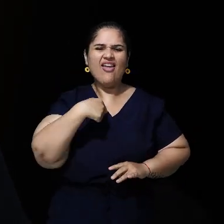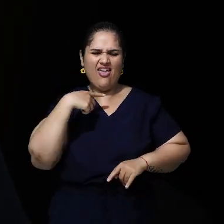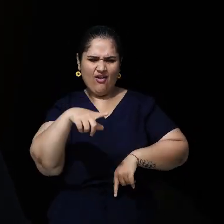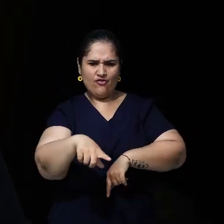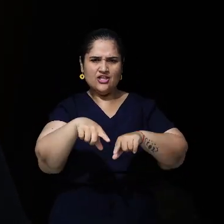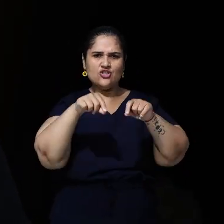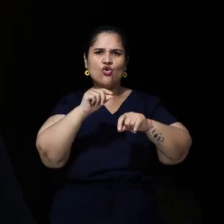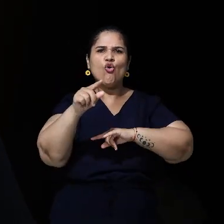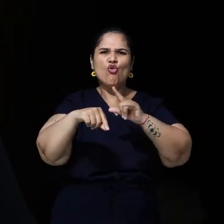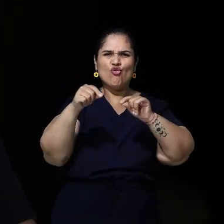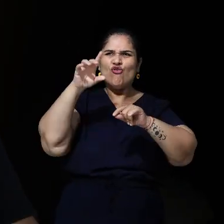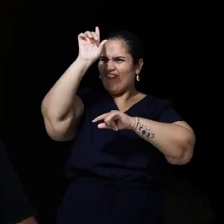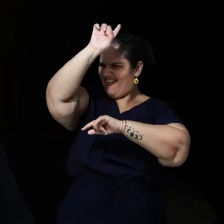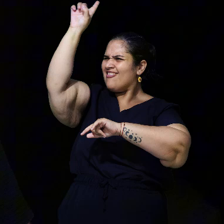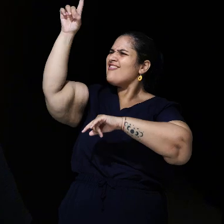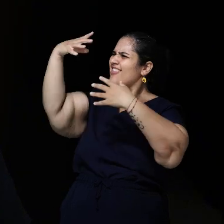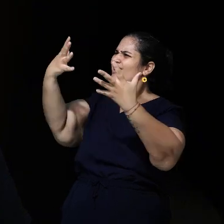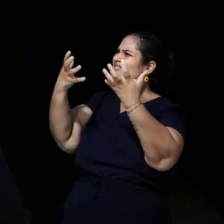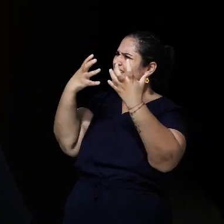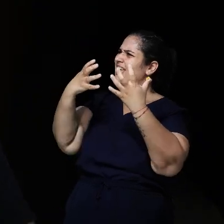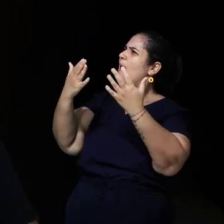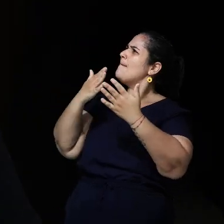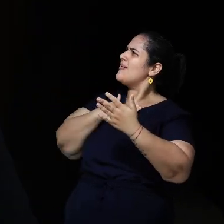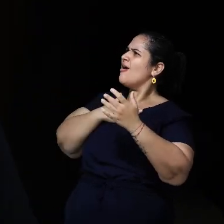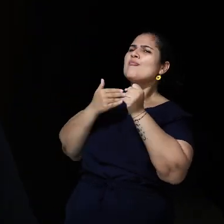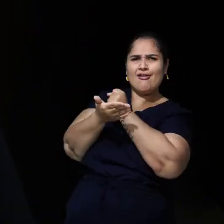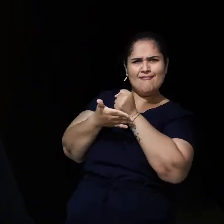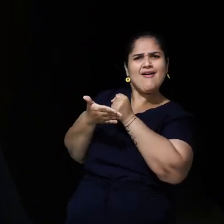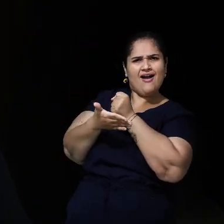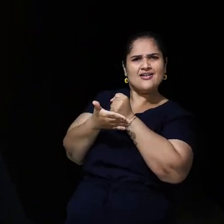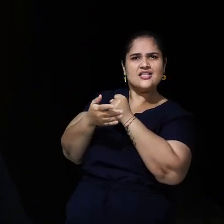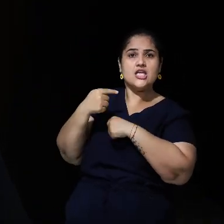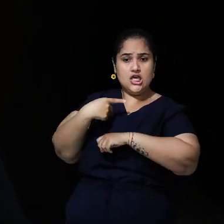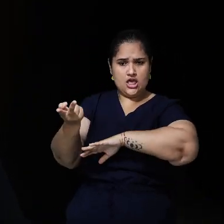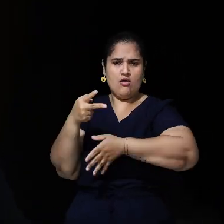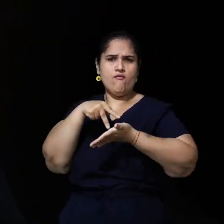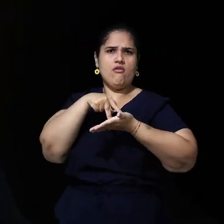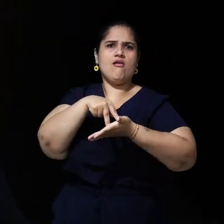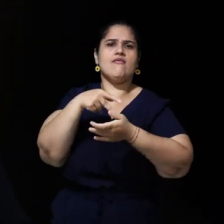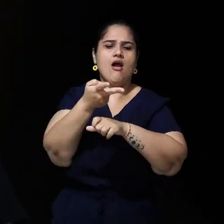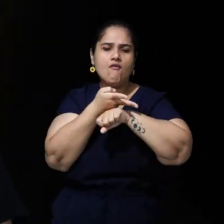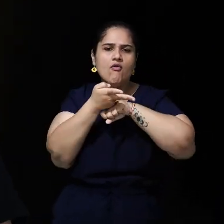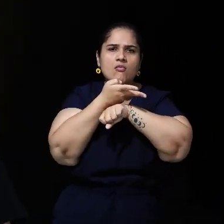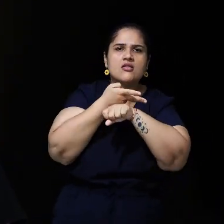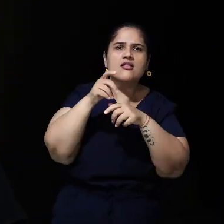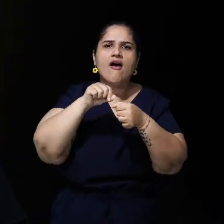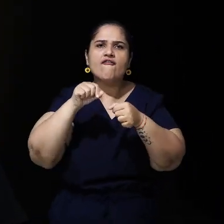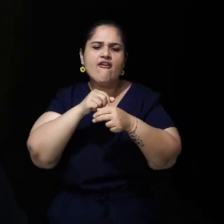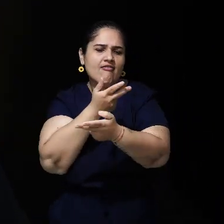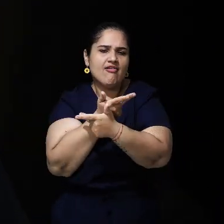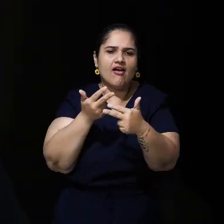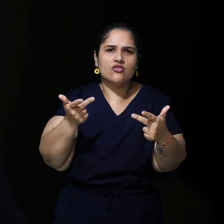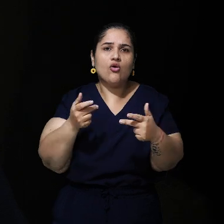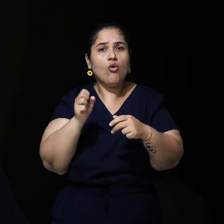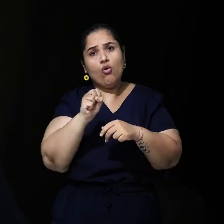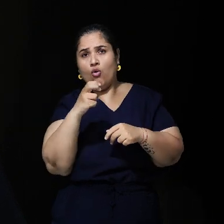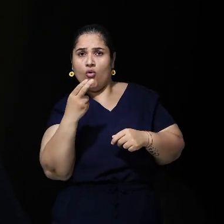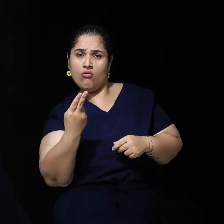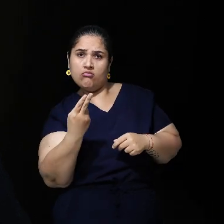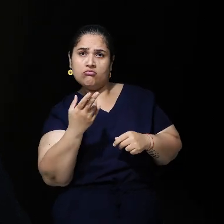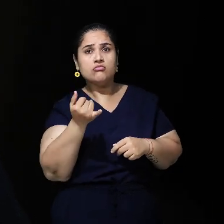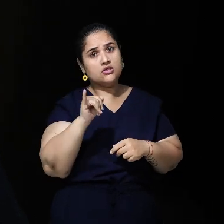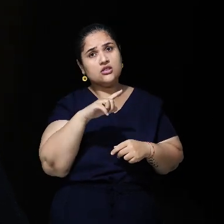quer para mim, se eu vou me levantar e vou buscar fazer algo, ou se eu vou simplesmente me